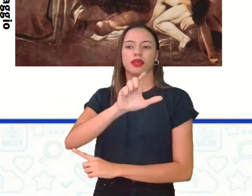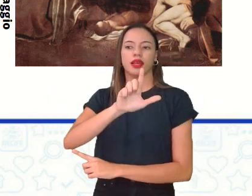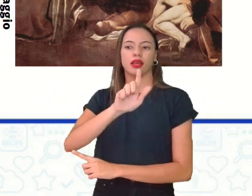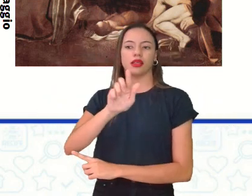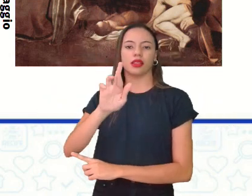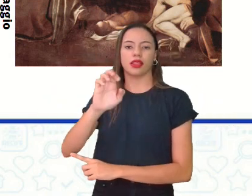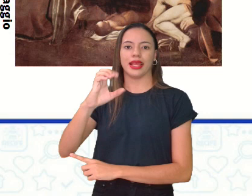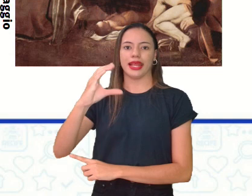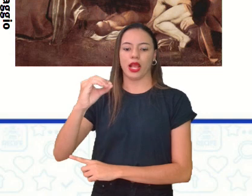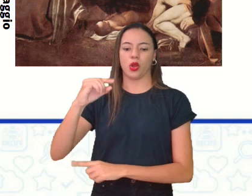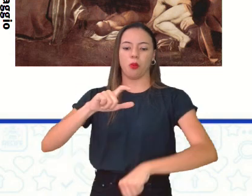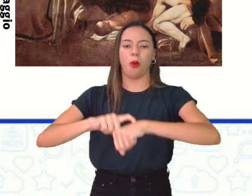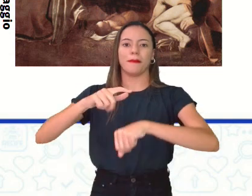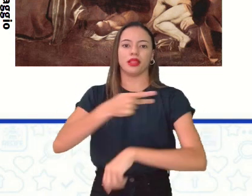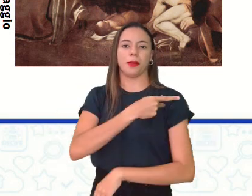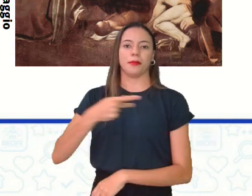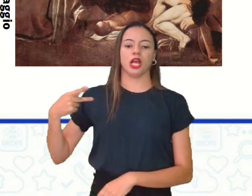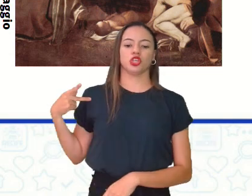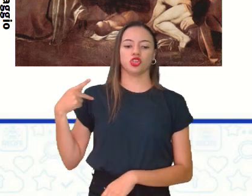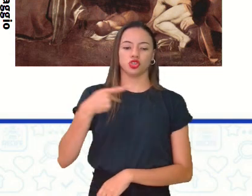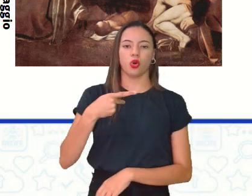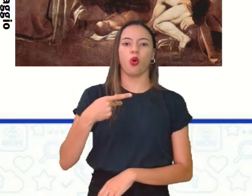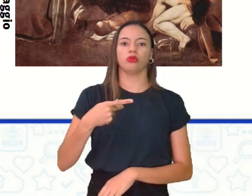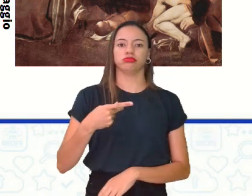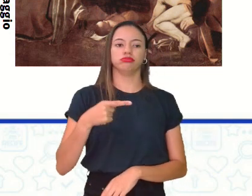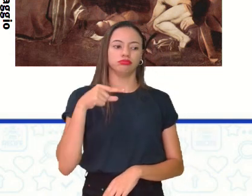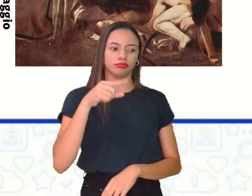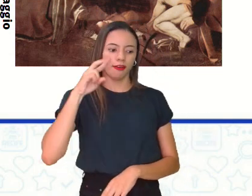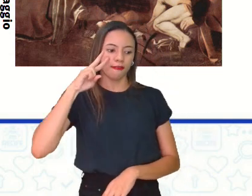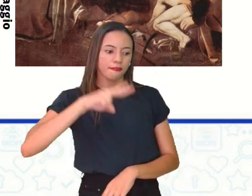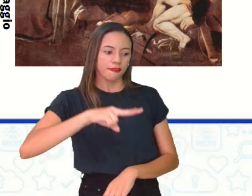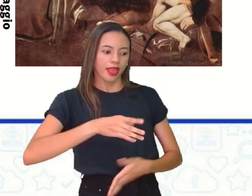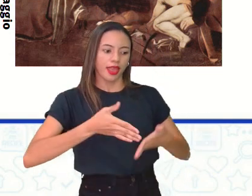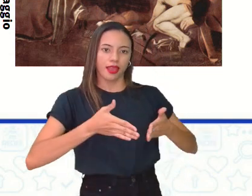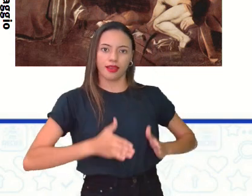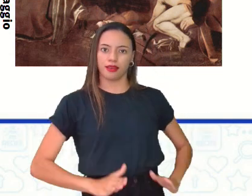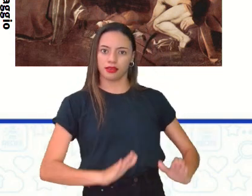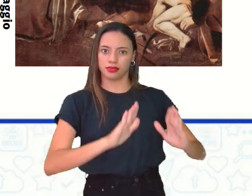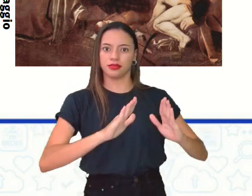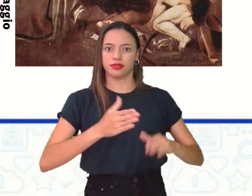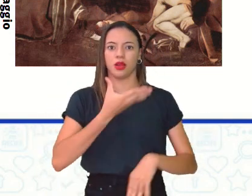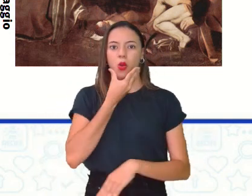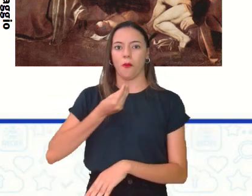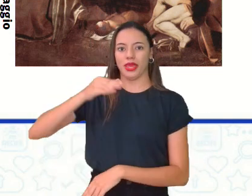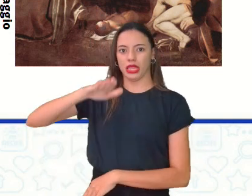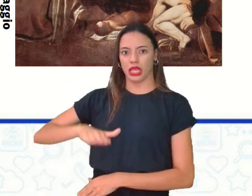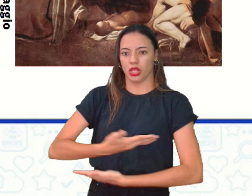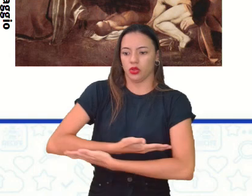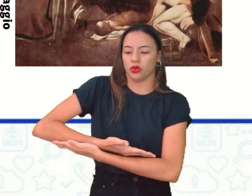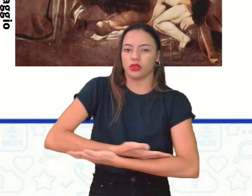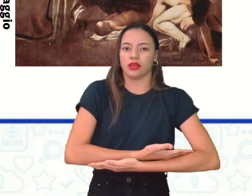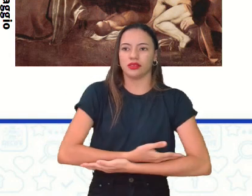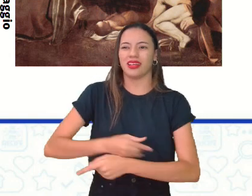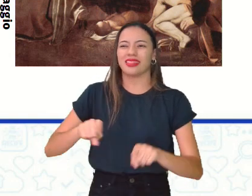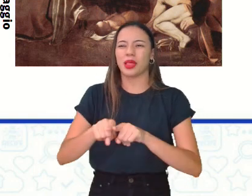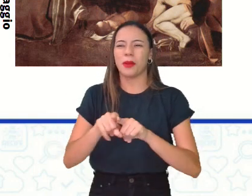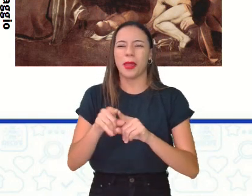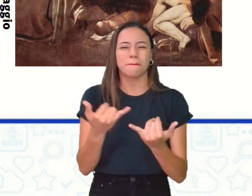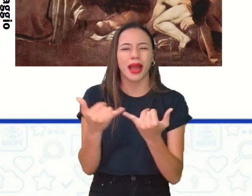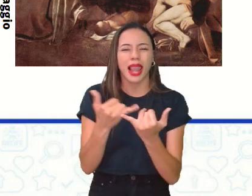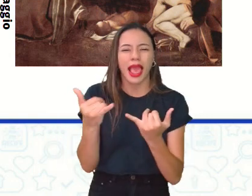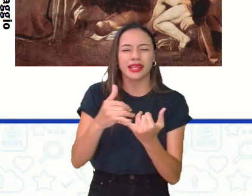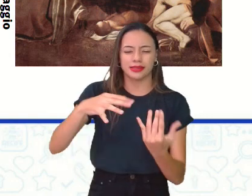menino, e vocês estão vendo que ela tem uma parte aérea, né? Então as figuras são meio fantasmagóricas,